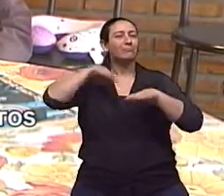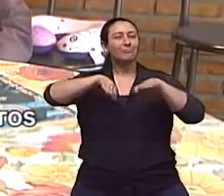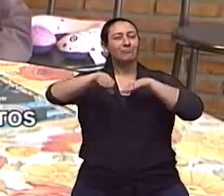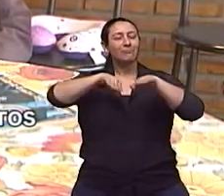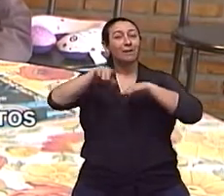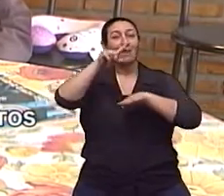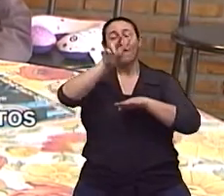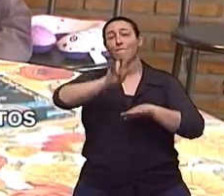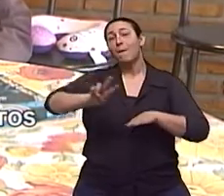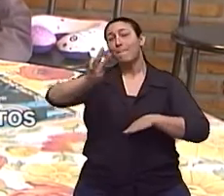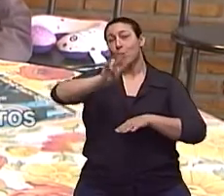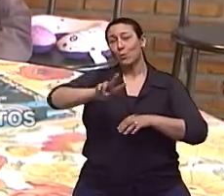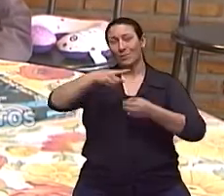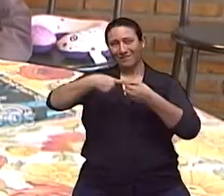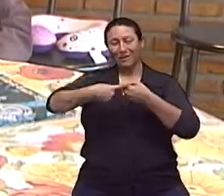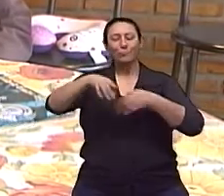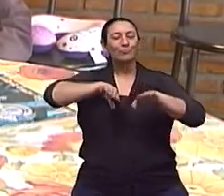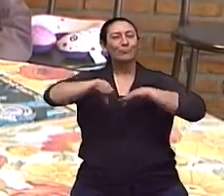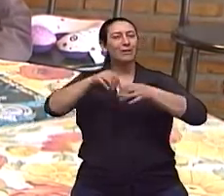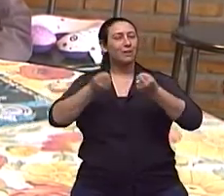sítio em Viamão 13